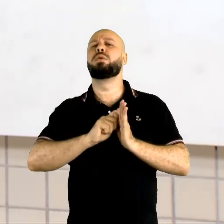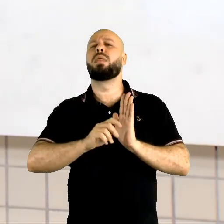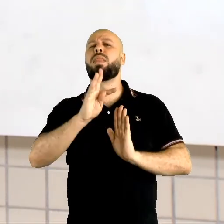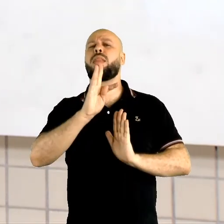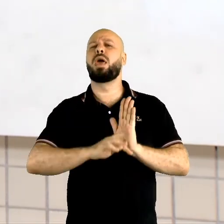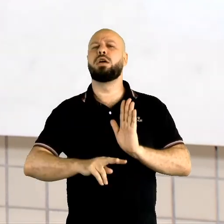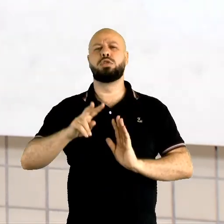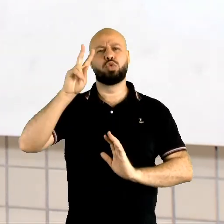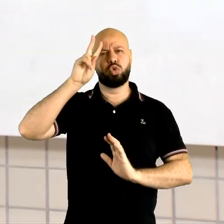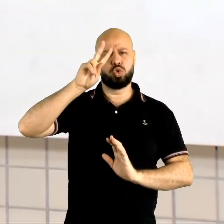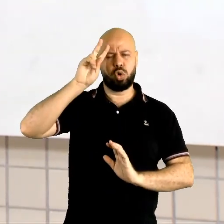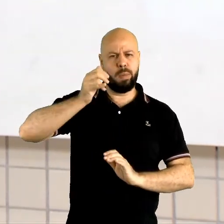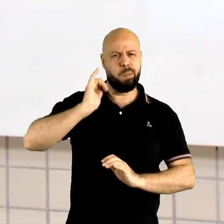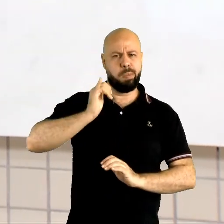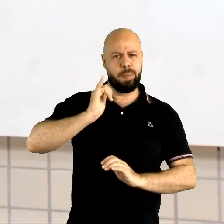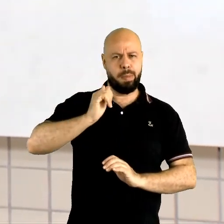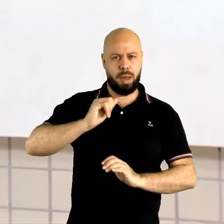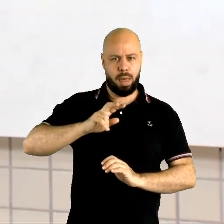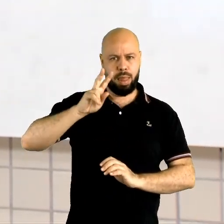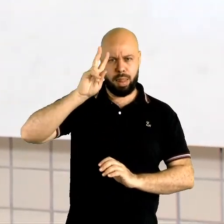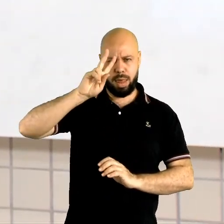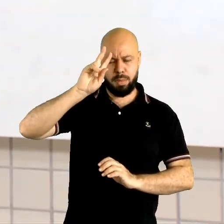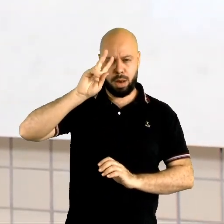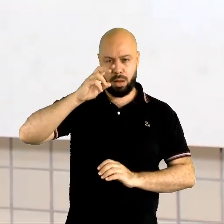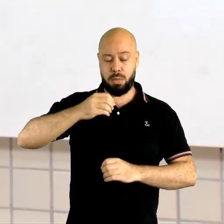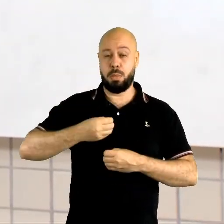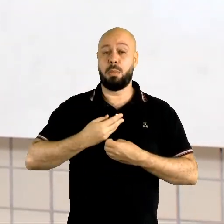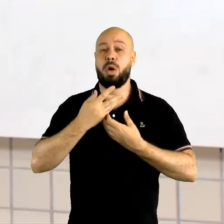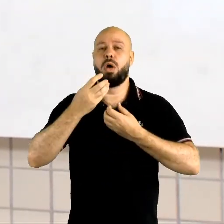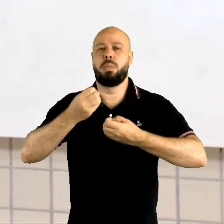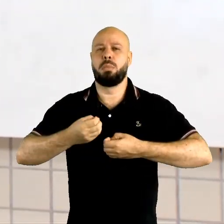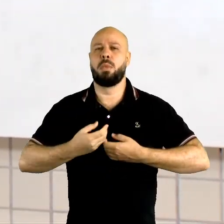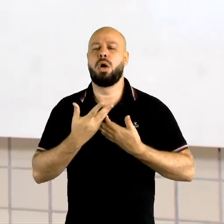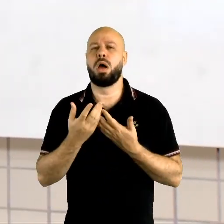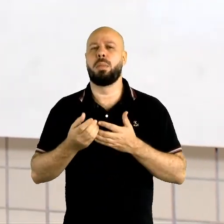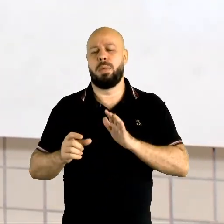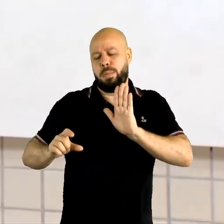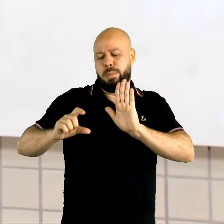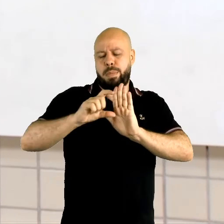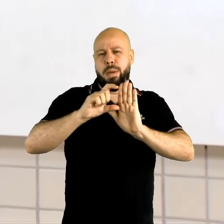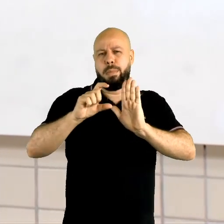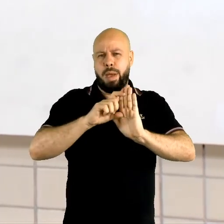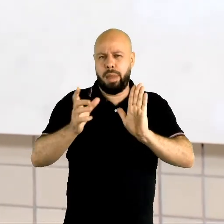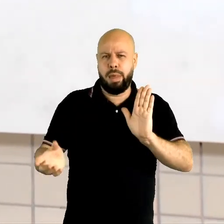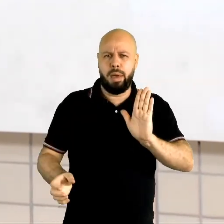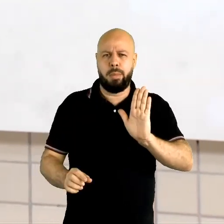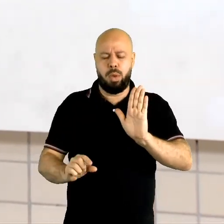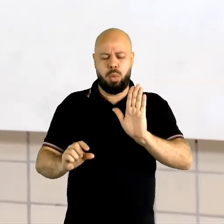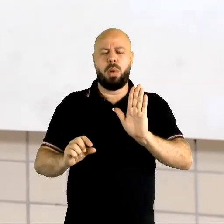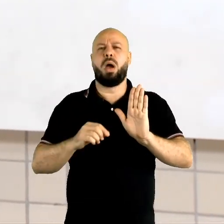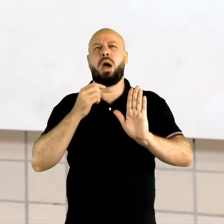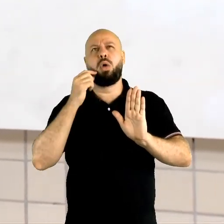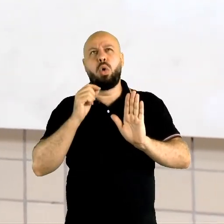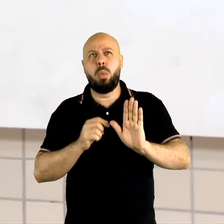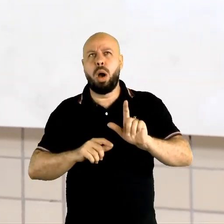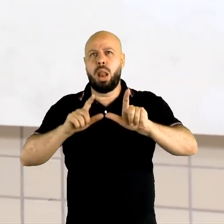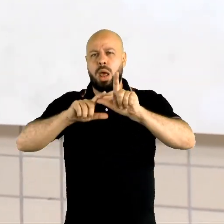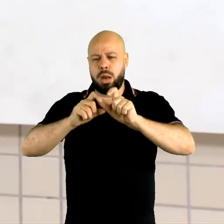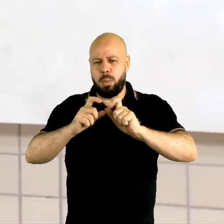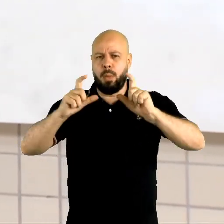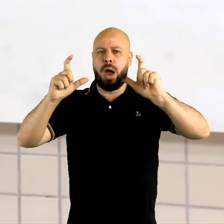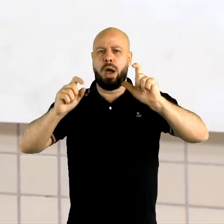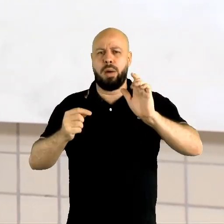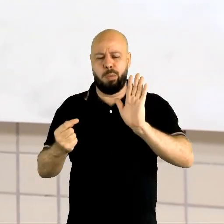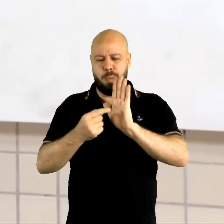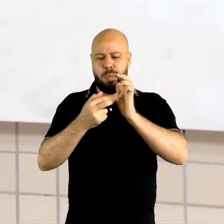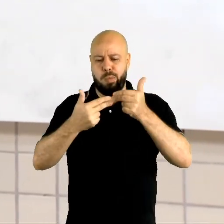lembra da nossa primeirinha quando a gente trabalhou o poema? O parágrafo, letra maiúscula, pontuação, tudo isso